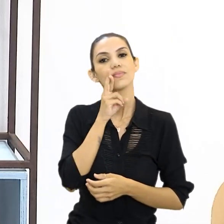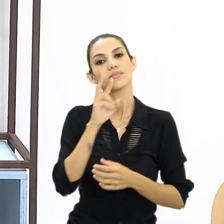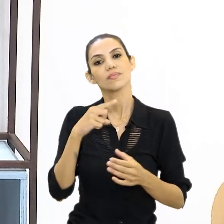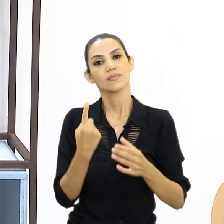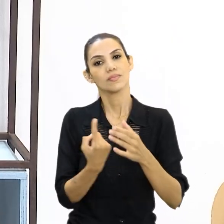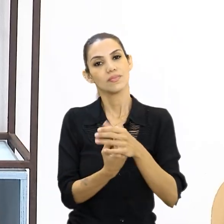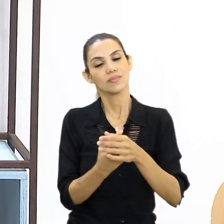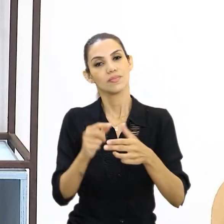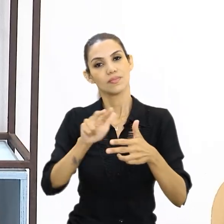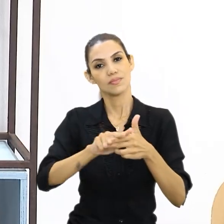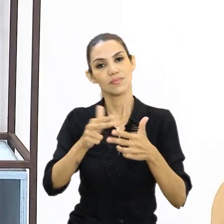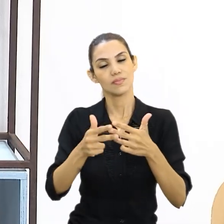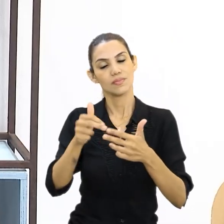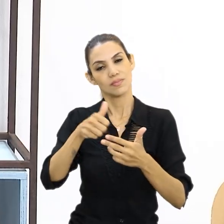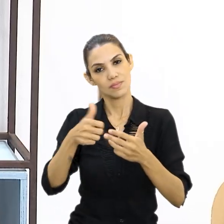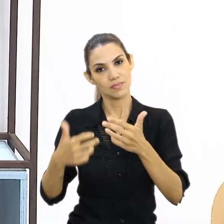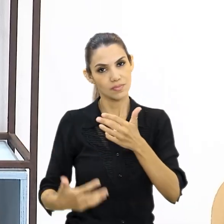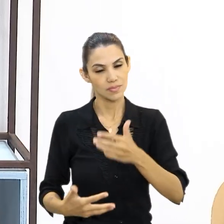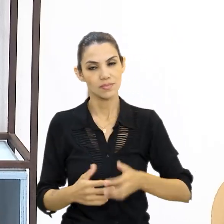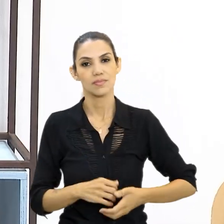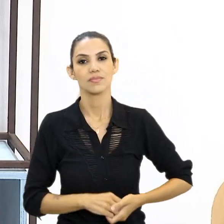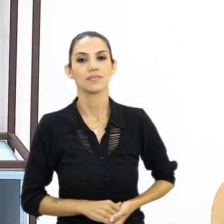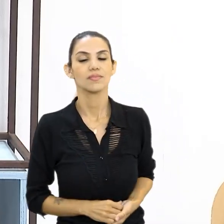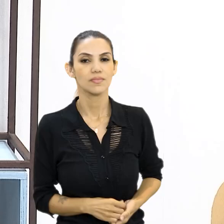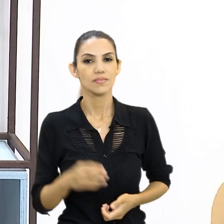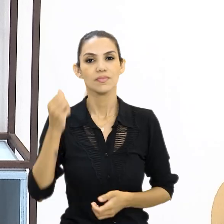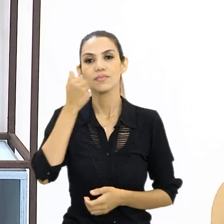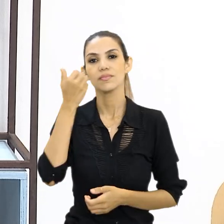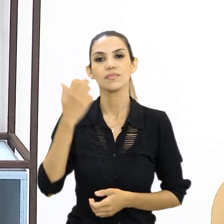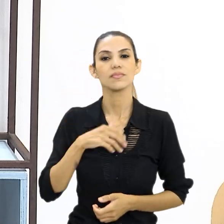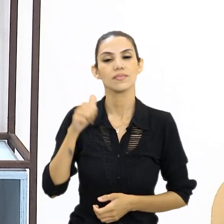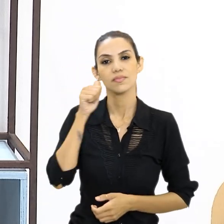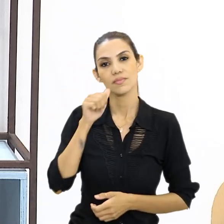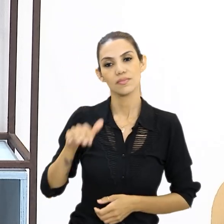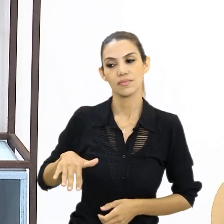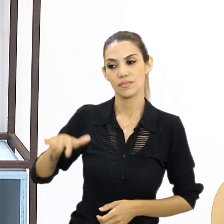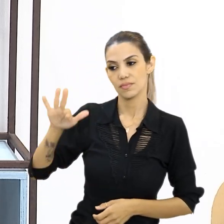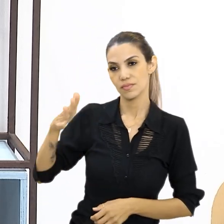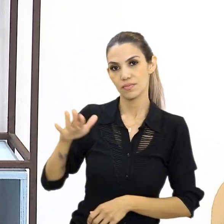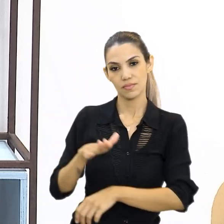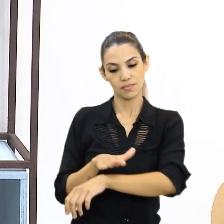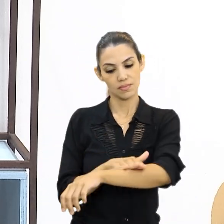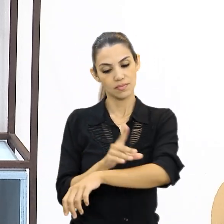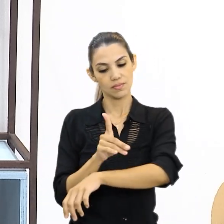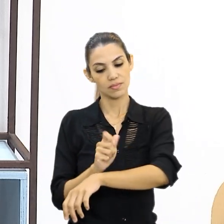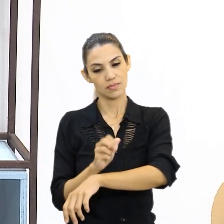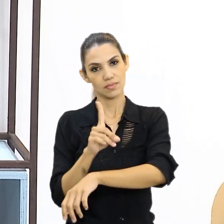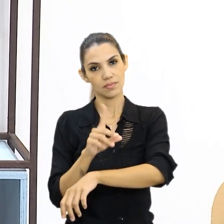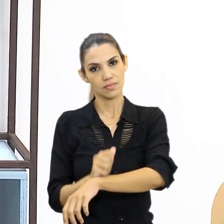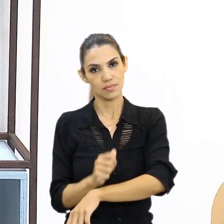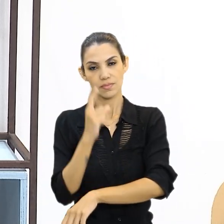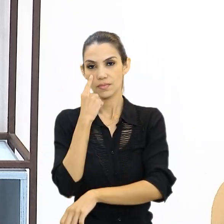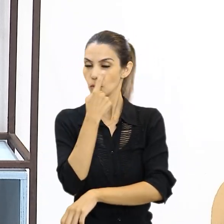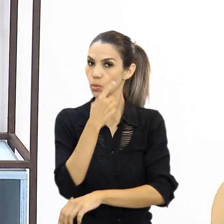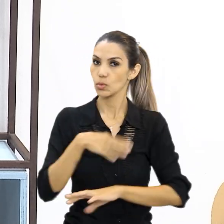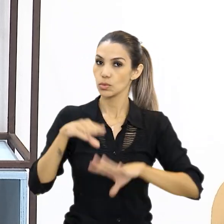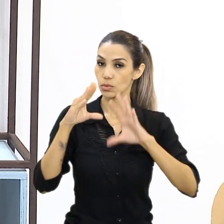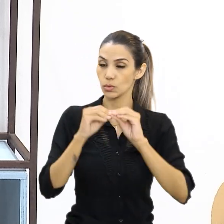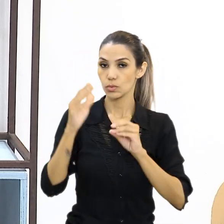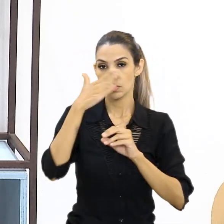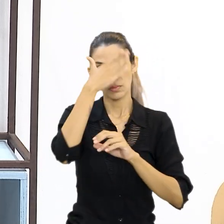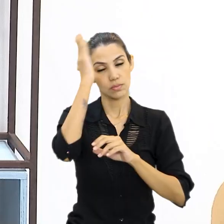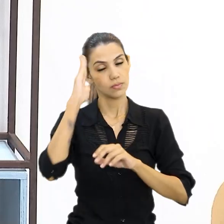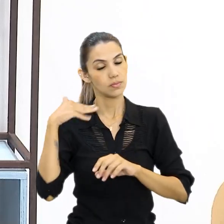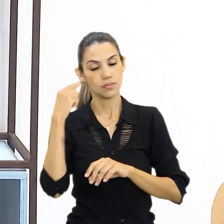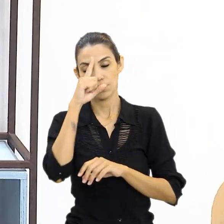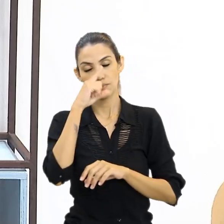Tradução Audiovisual Acessível, Labitave. Ela se descreve como uma mulher de estatura média, tem pele parda, olhos escuros, cabelos com mechas